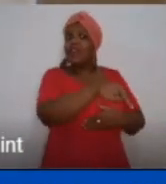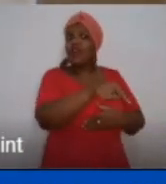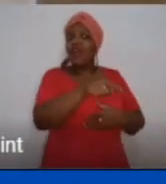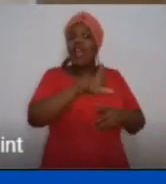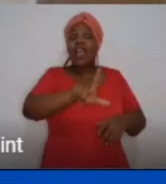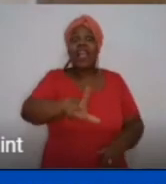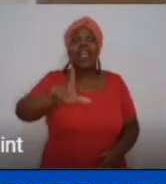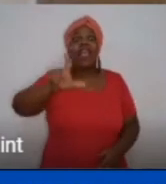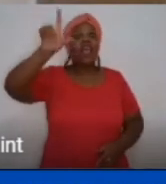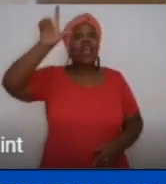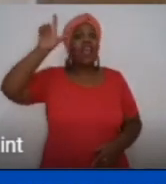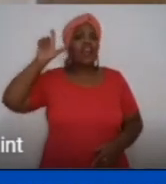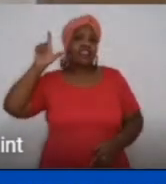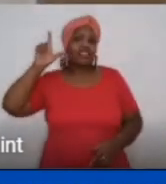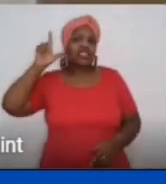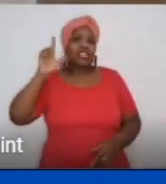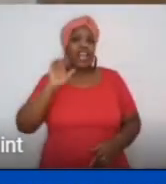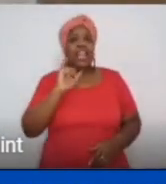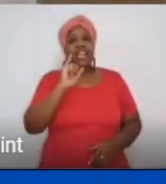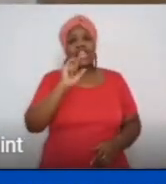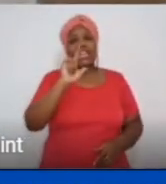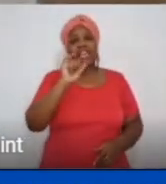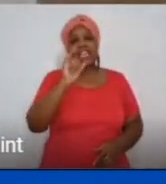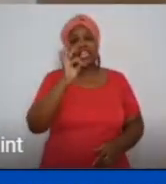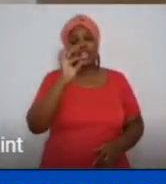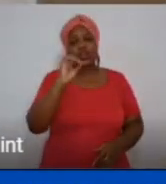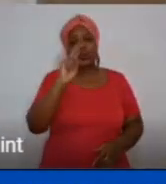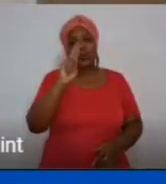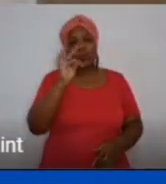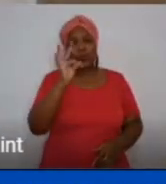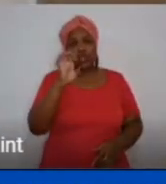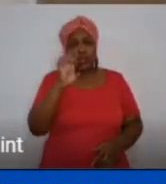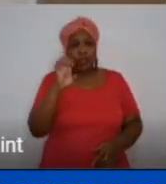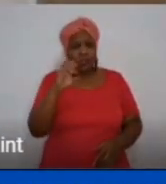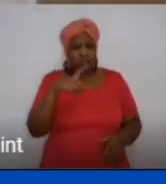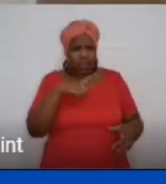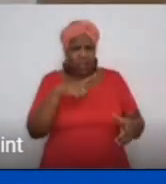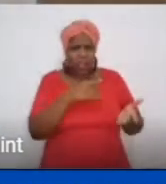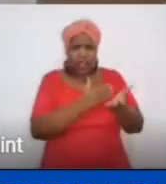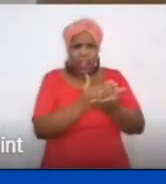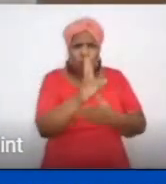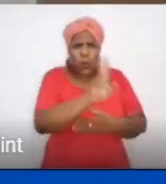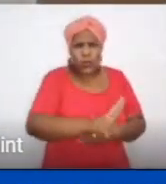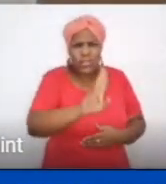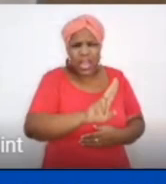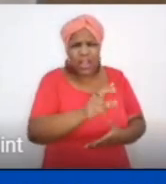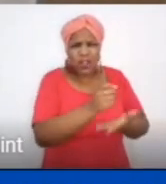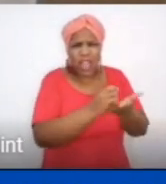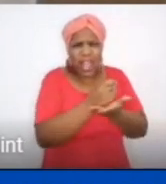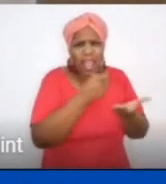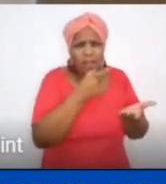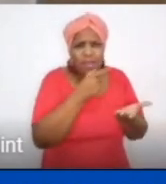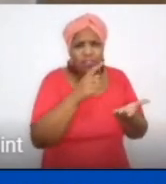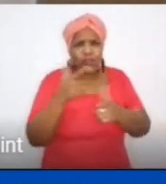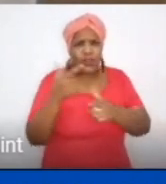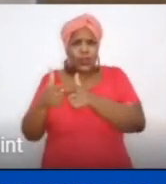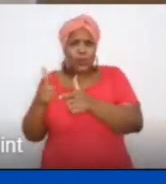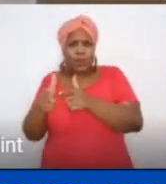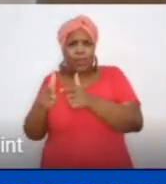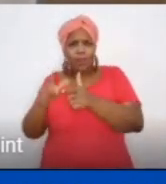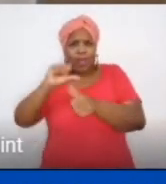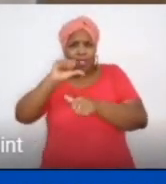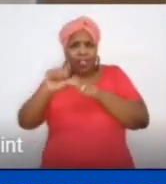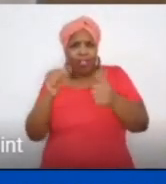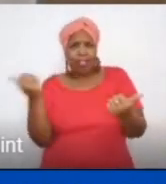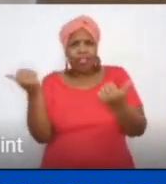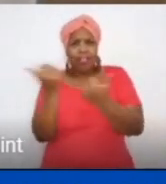à ilicitude. Resolver as questões a partir do consumo de uma determinada substância, ela é uma relação